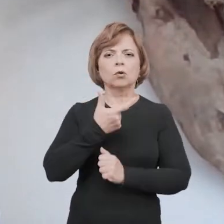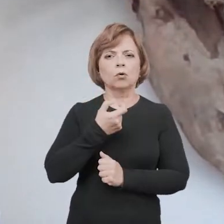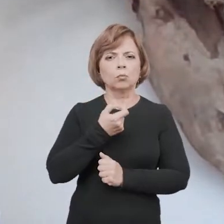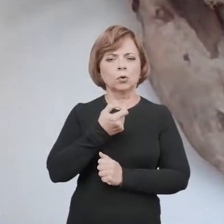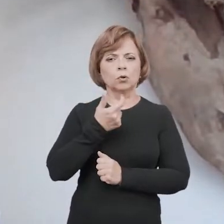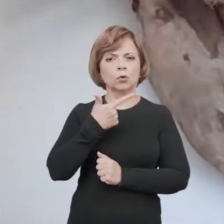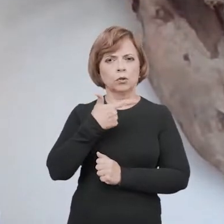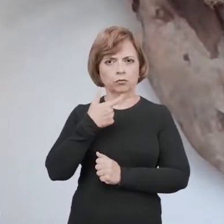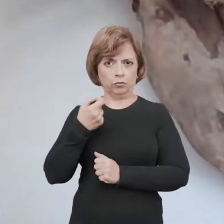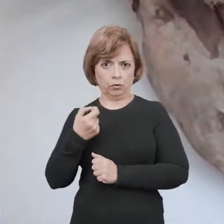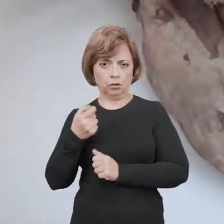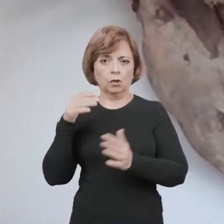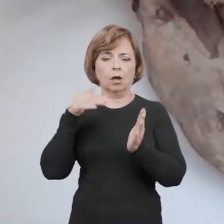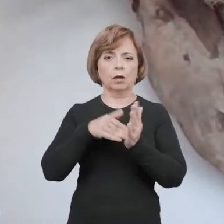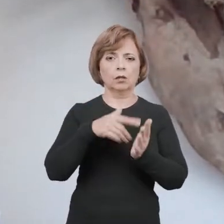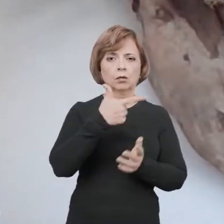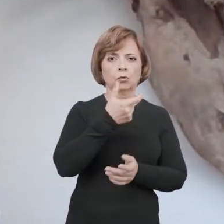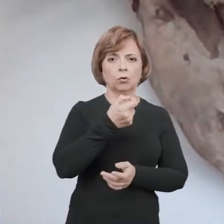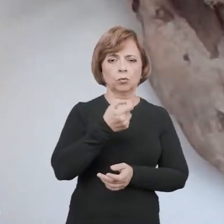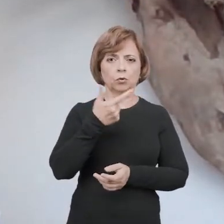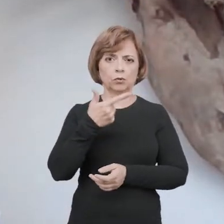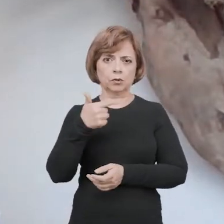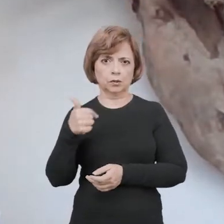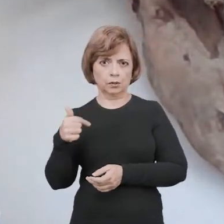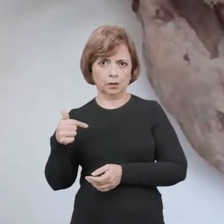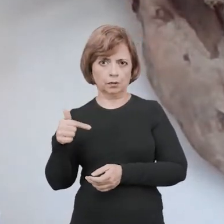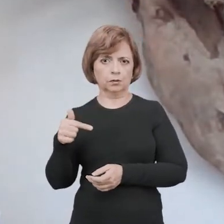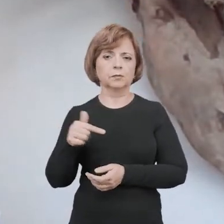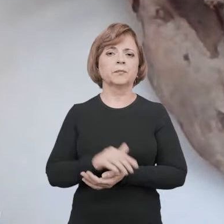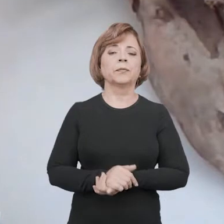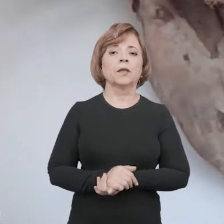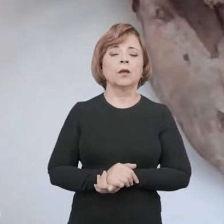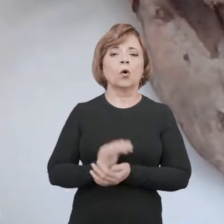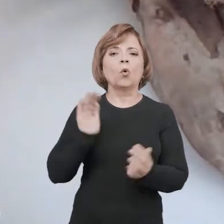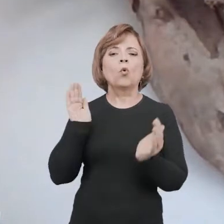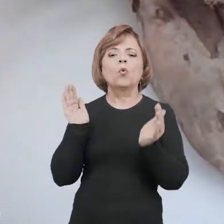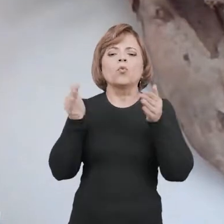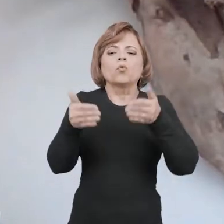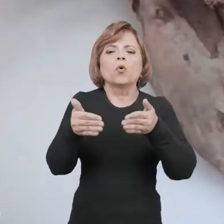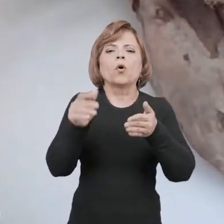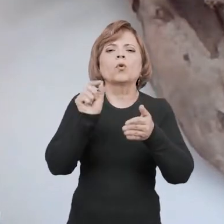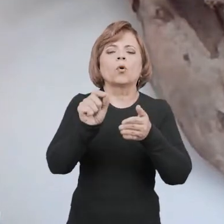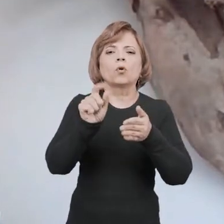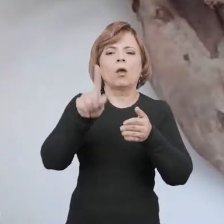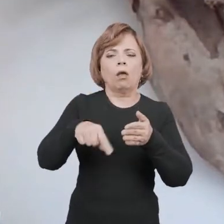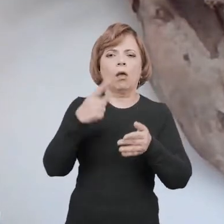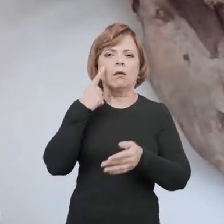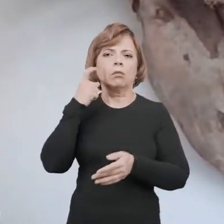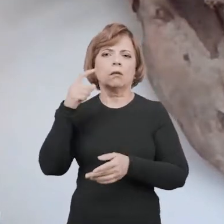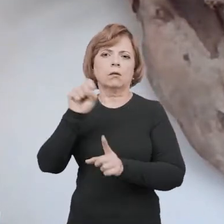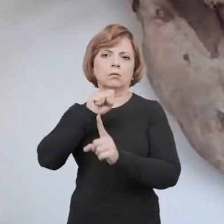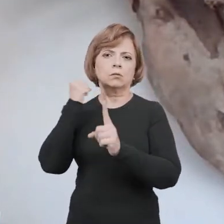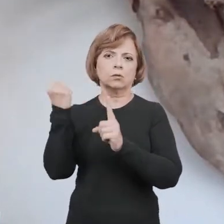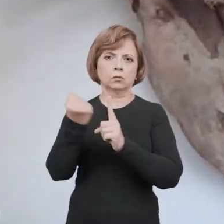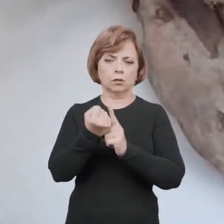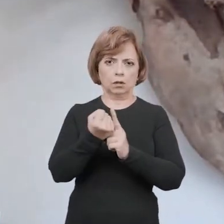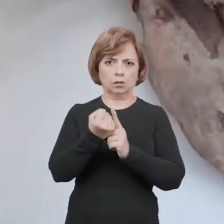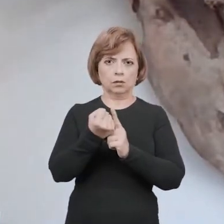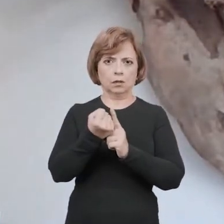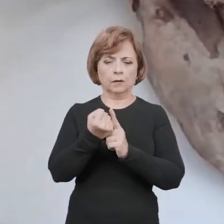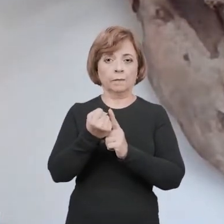até 2027. O enfoque foi sempre o interesse coletivo,